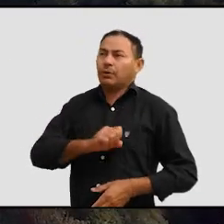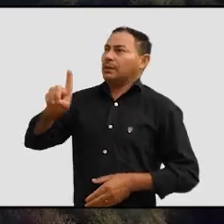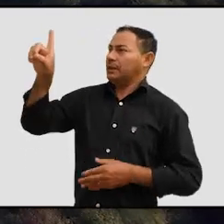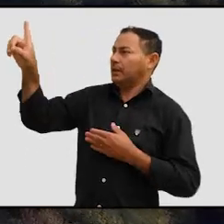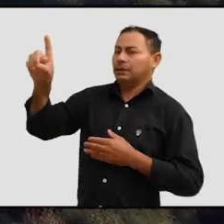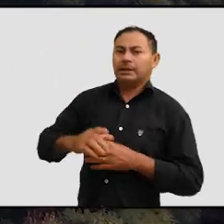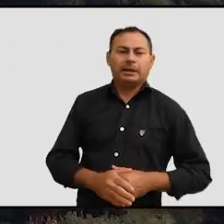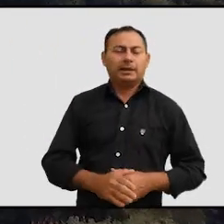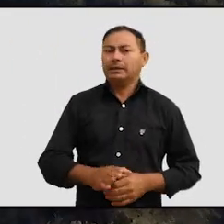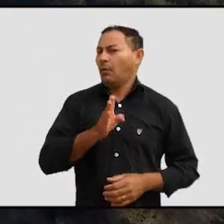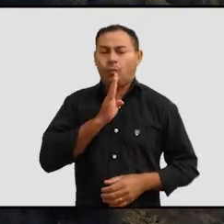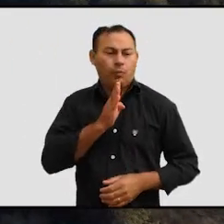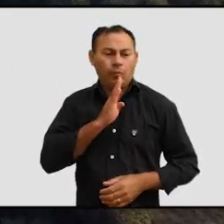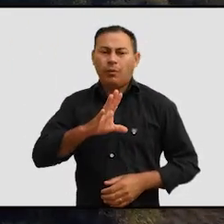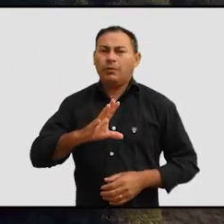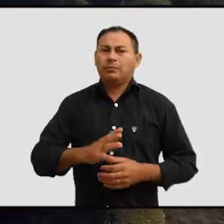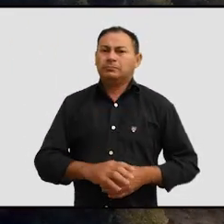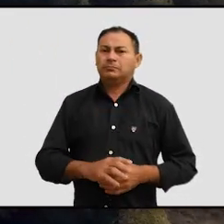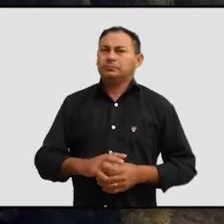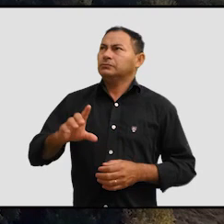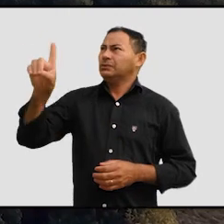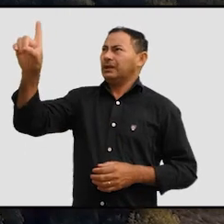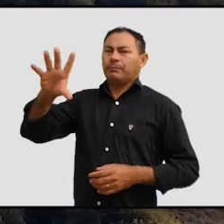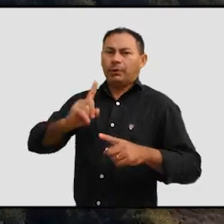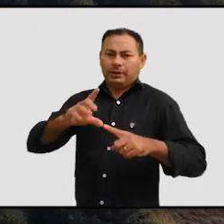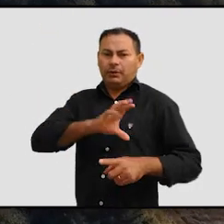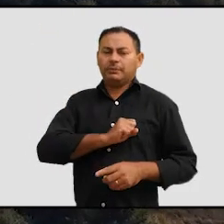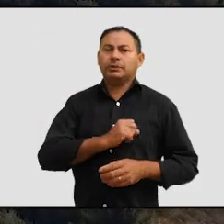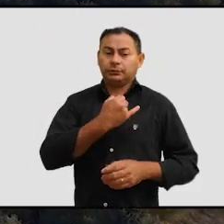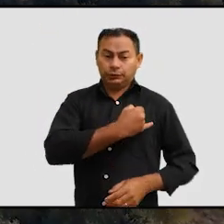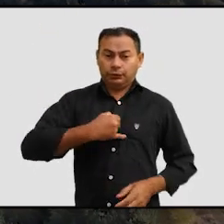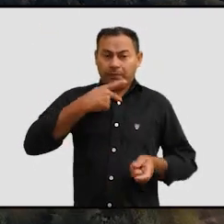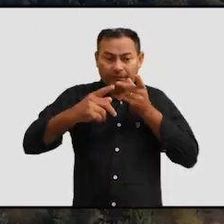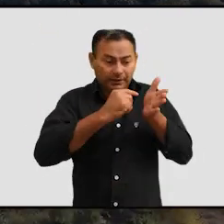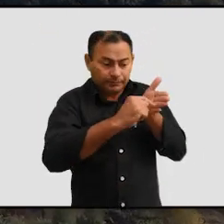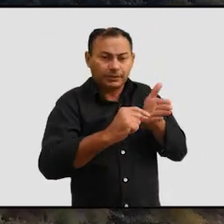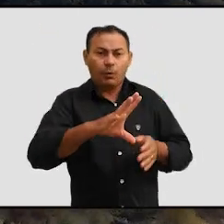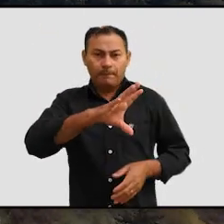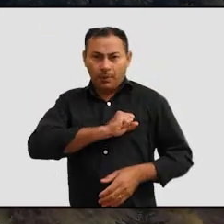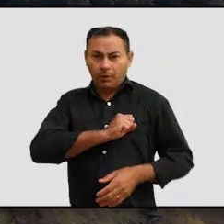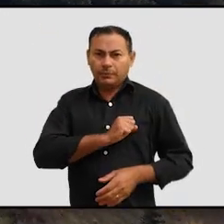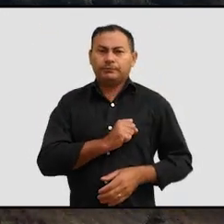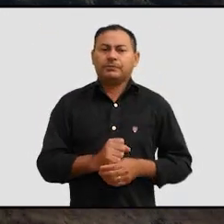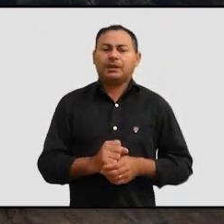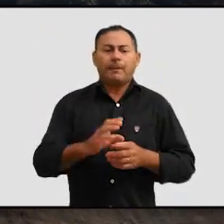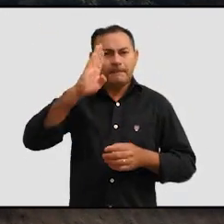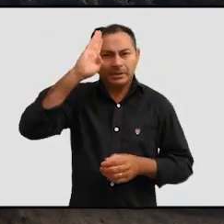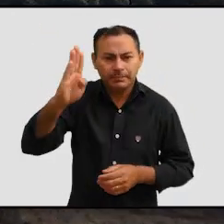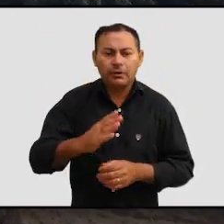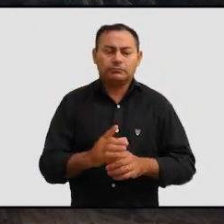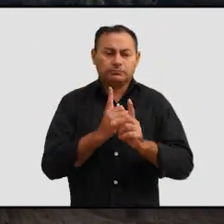amor dele. Quem não ama não conhece a Deus, porque Deus é amor. João está dizendo nesses versículos que o amor é